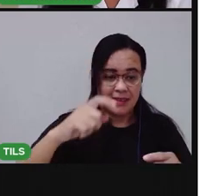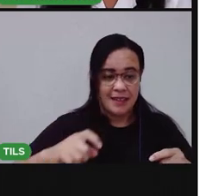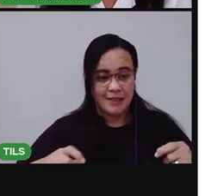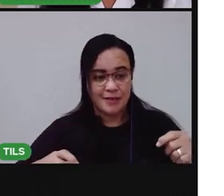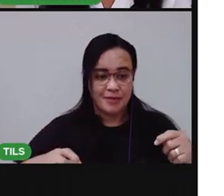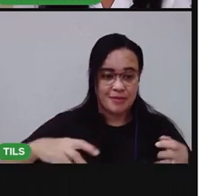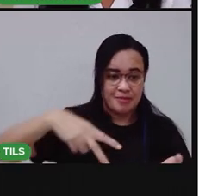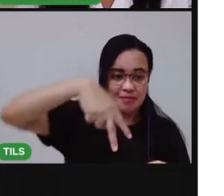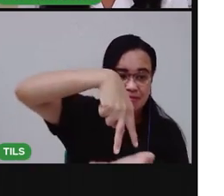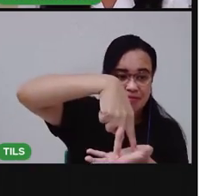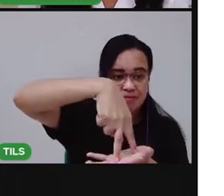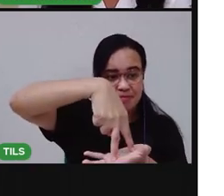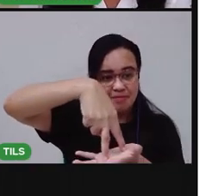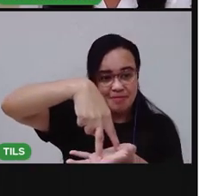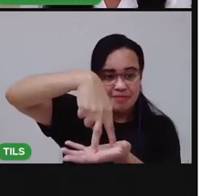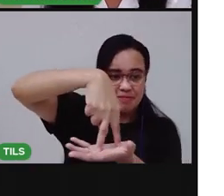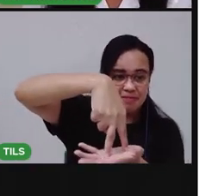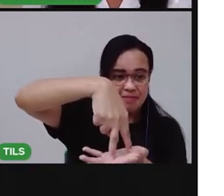equilibrarem.